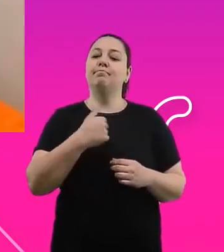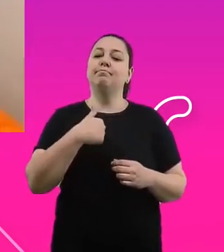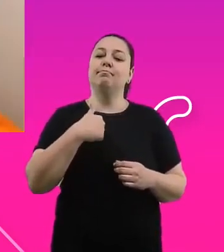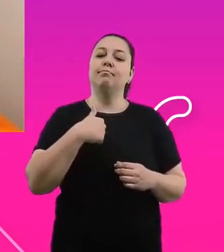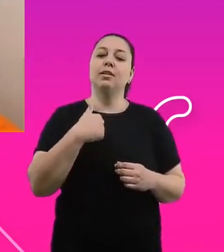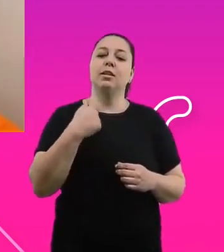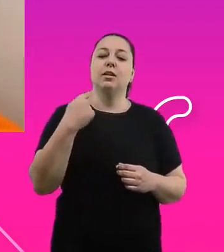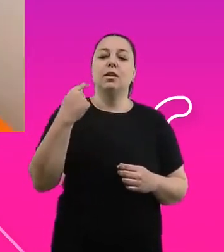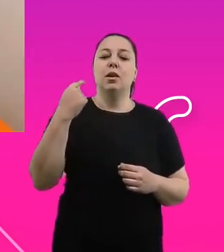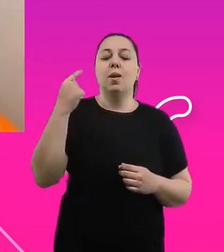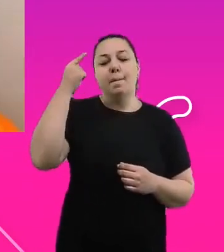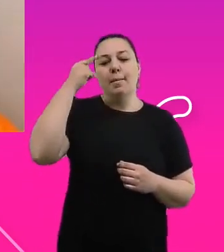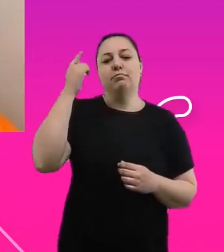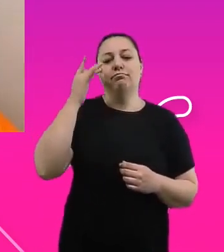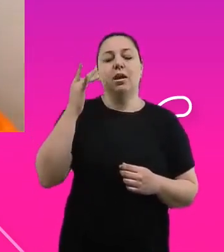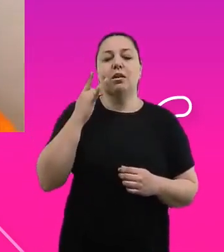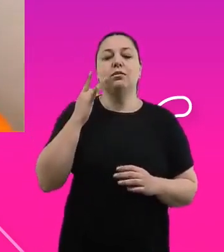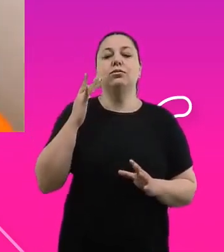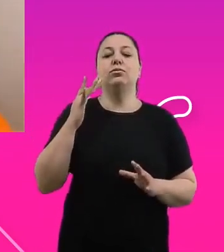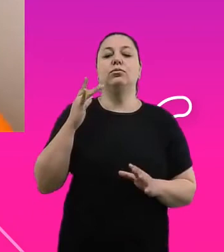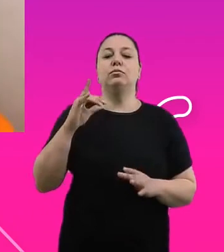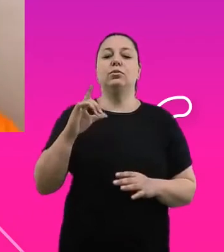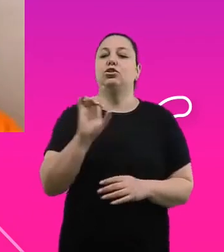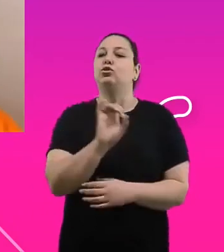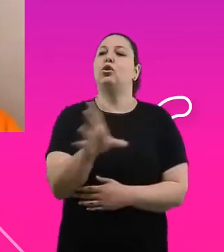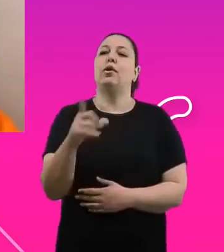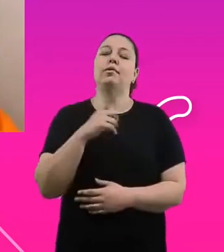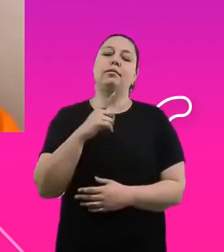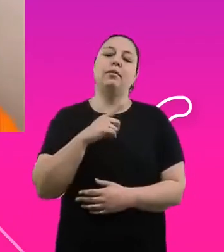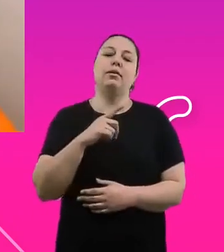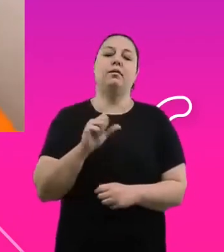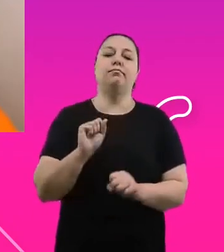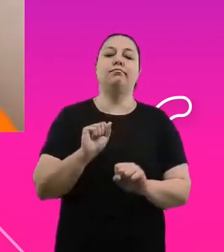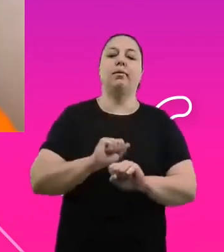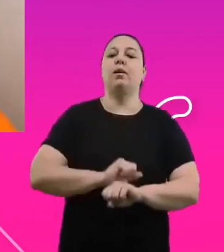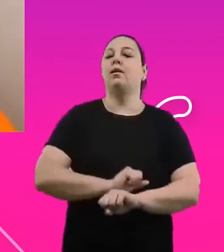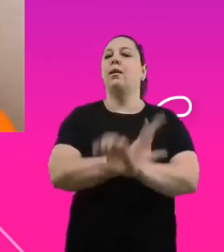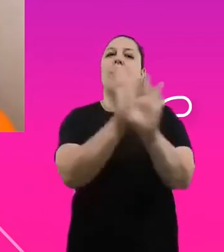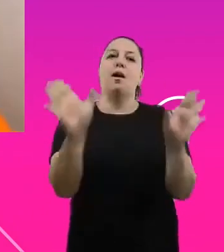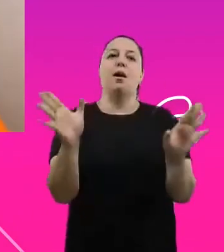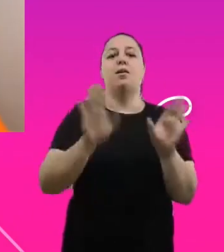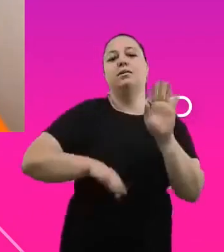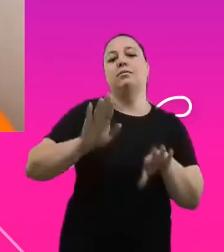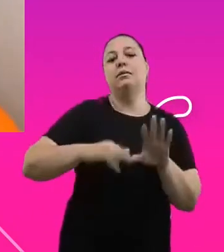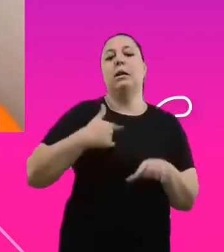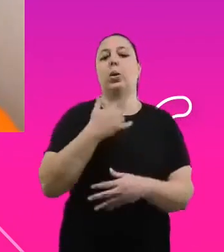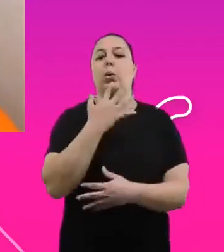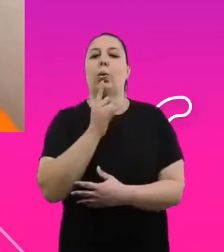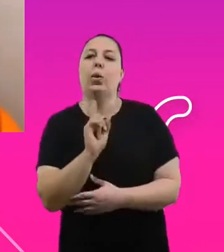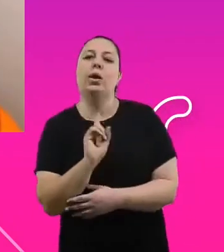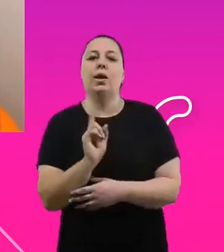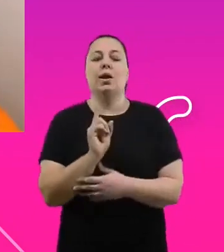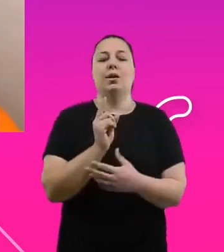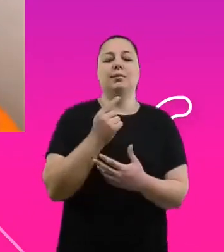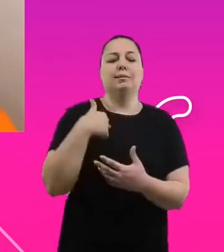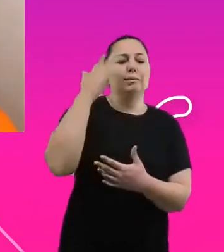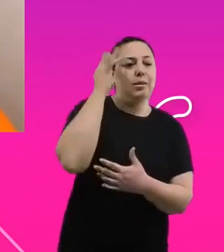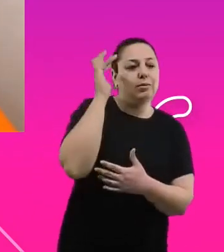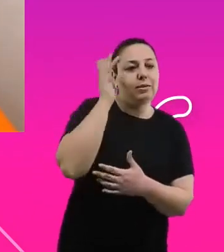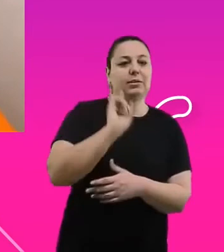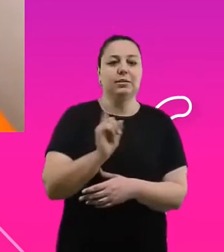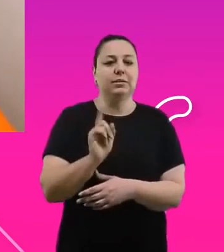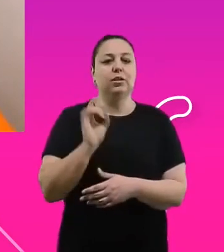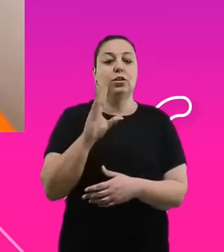essa questão de que não existe muito essa transparência, a gente não sabe muito, eu acho que vai muito para experimentação. E eu, por incrível que pareça,